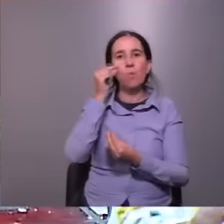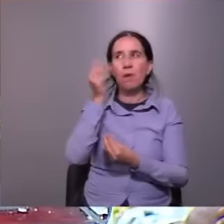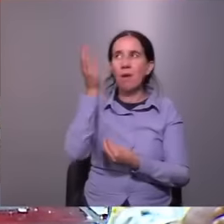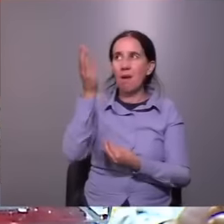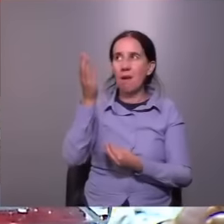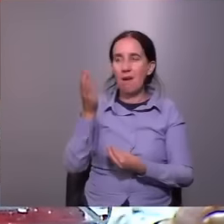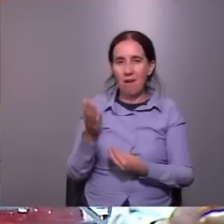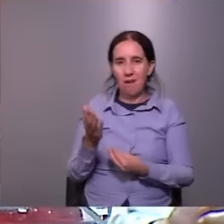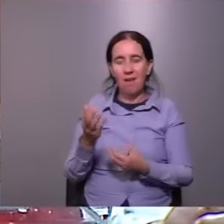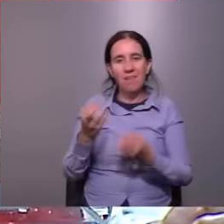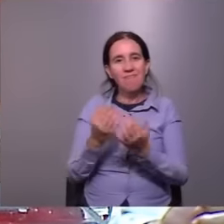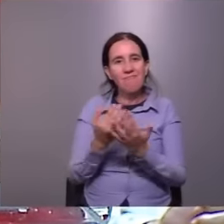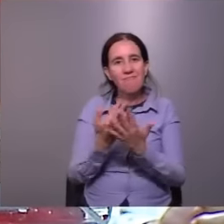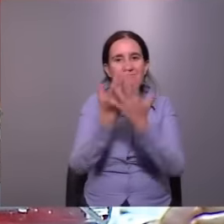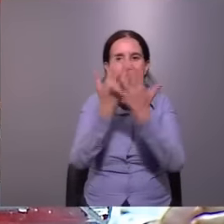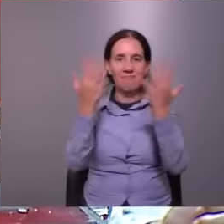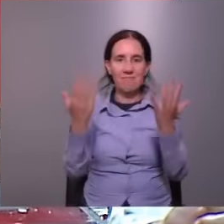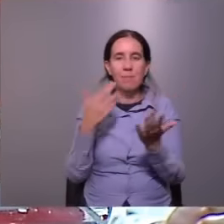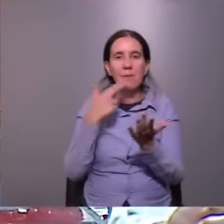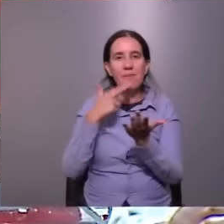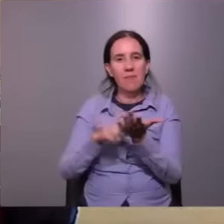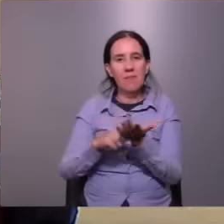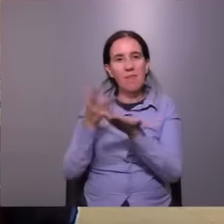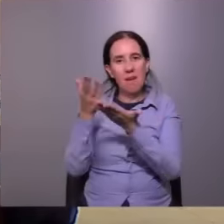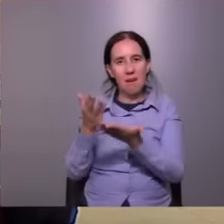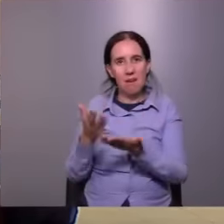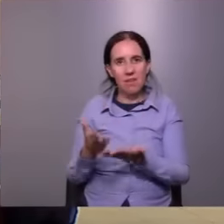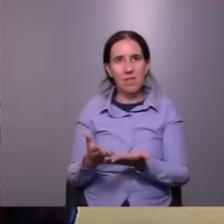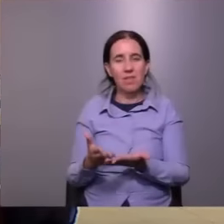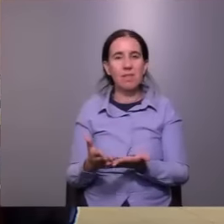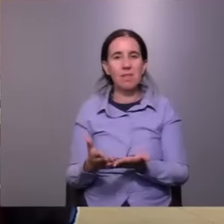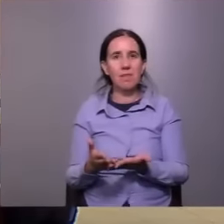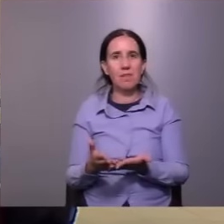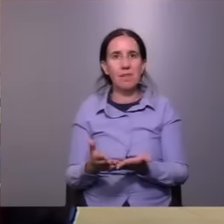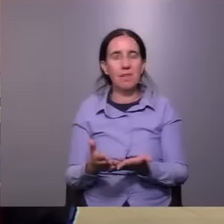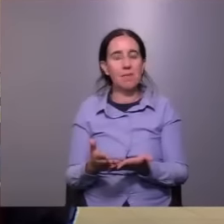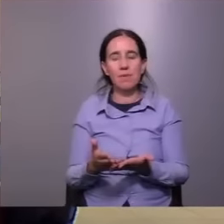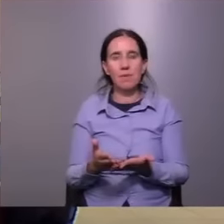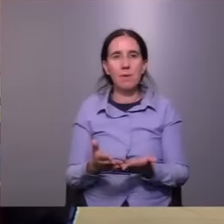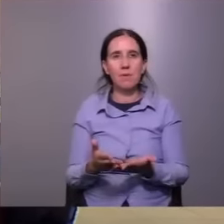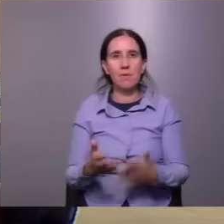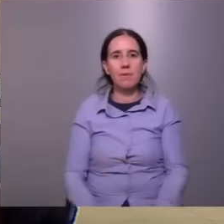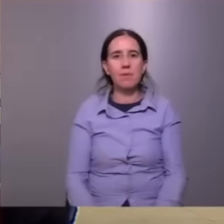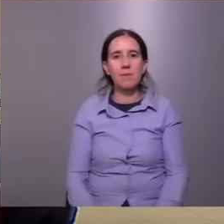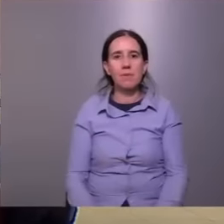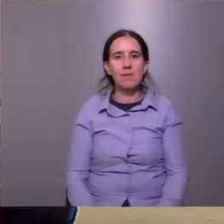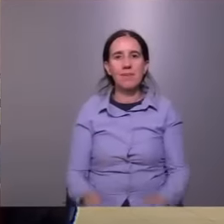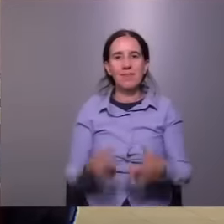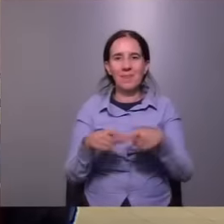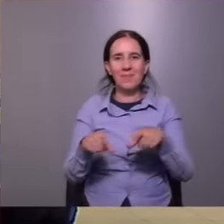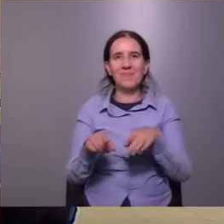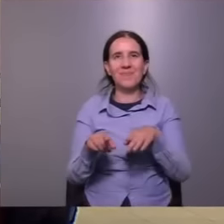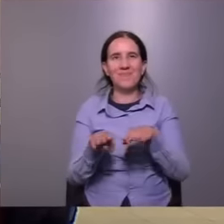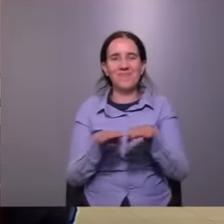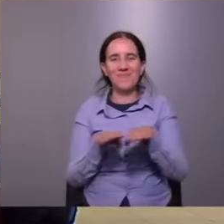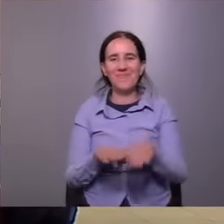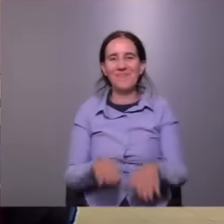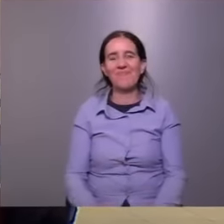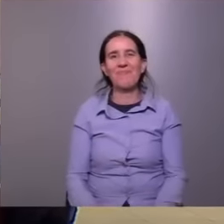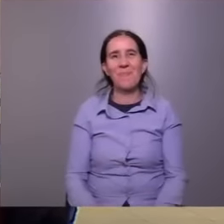gloria, gloria come del Figlio unigenito che viene dal Padre, pieno di grazia e di